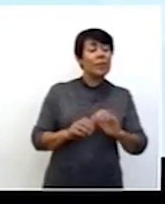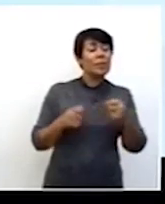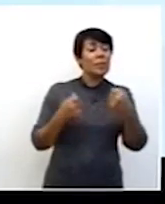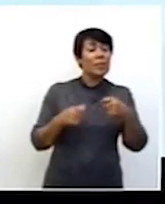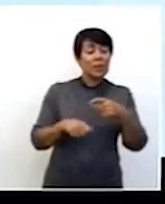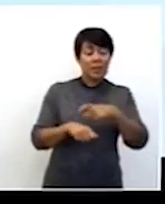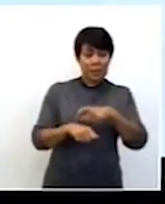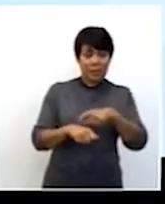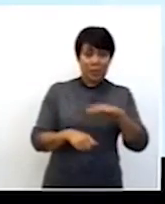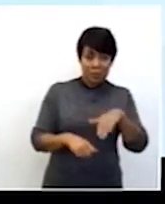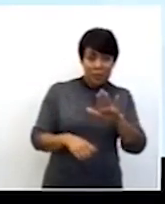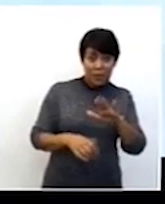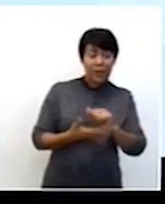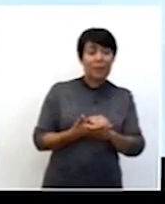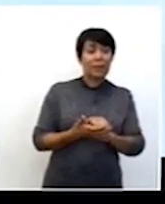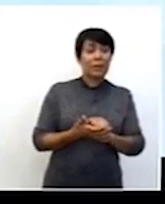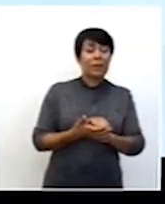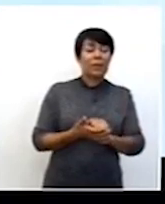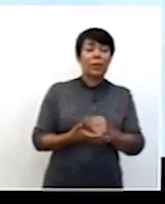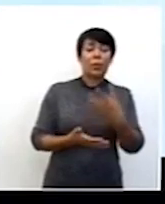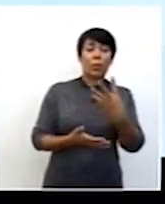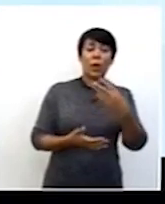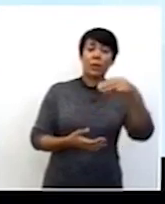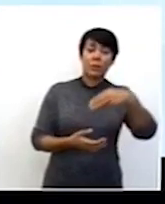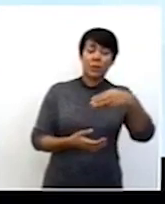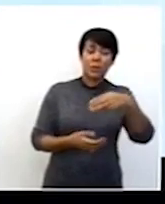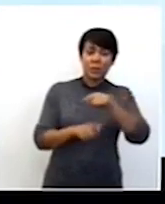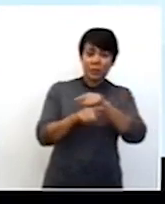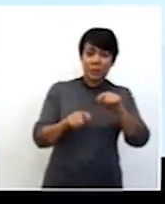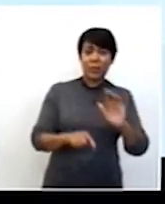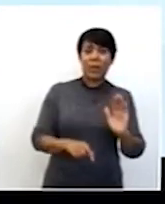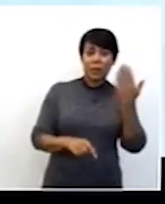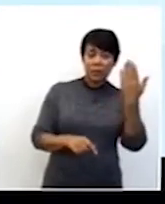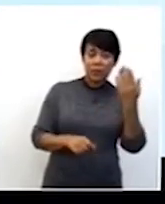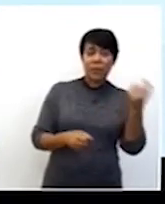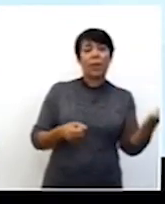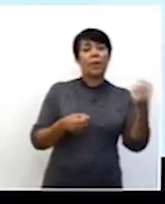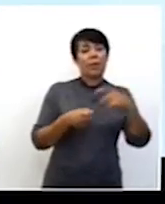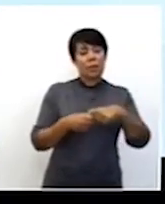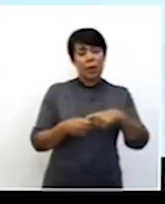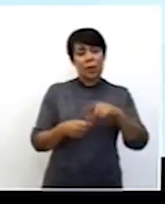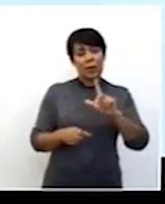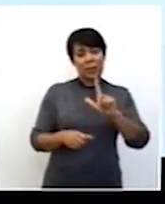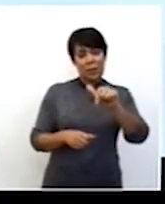pouquinho mais de tempo, vou deixar 4 minutos para vocês e a gente já retorna no chat com a